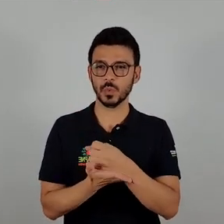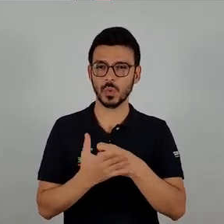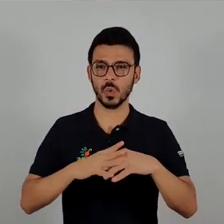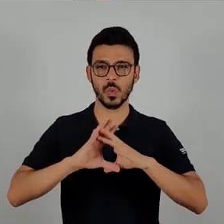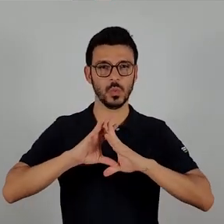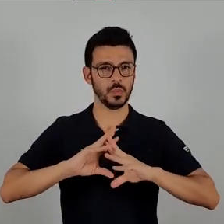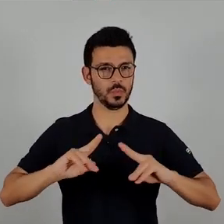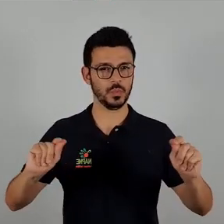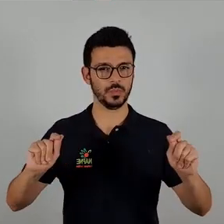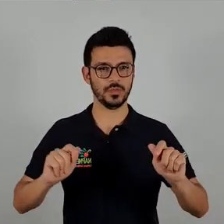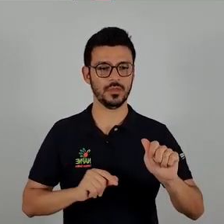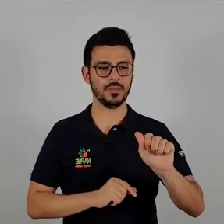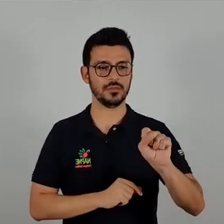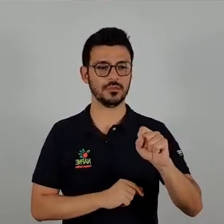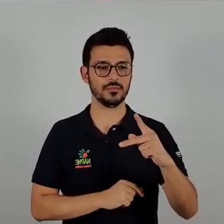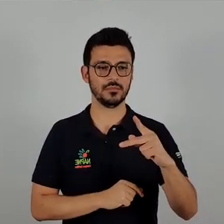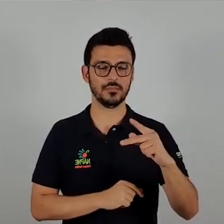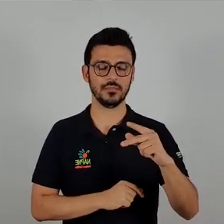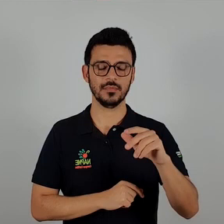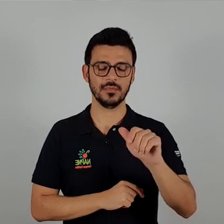dentro.